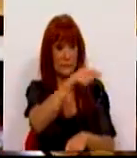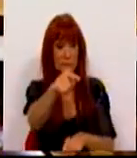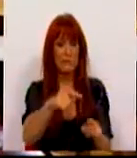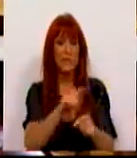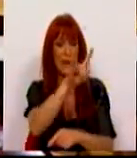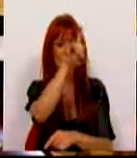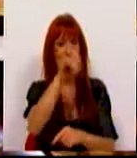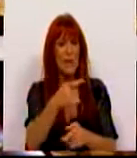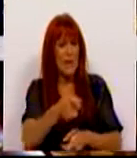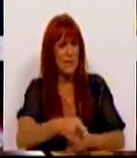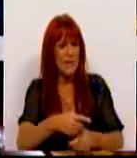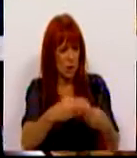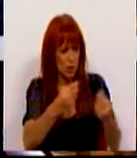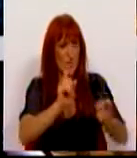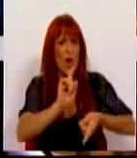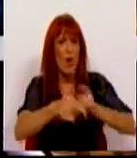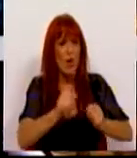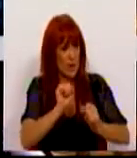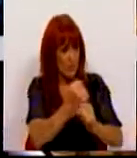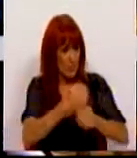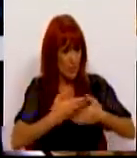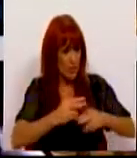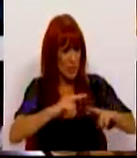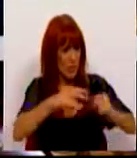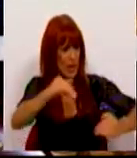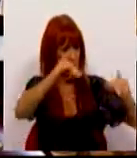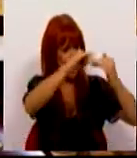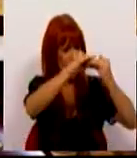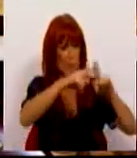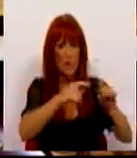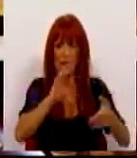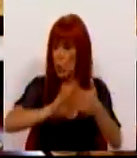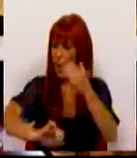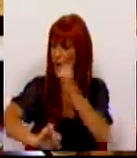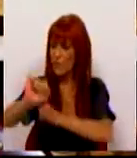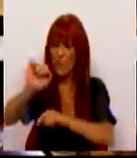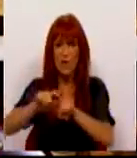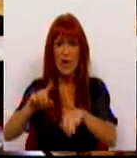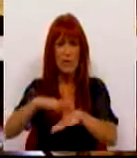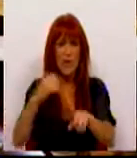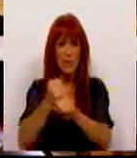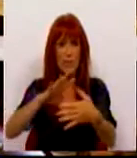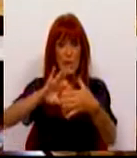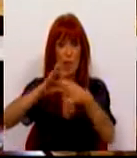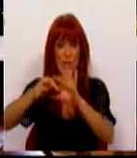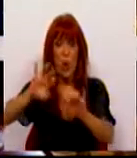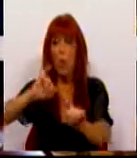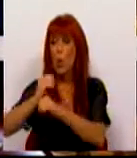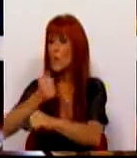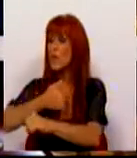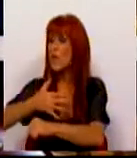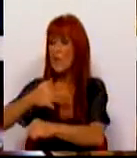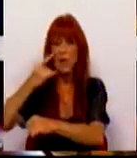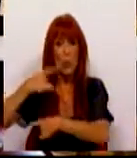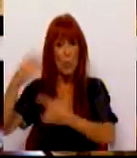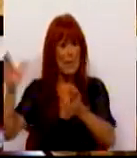a questão que lhes importa resolver é a sua carreira ser equiparada aos seus colegas que prestam serviço na Carris ou noutras empresas